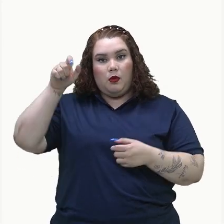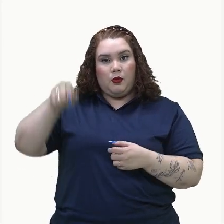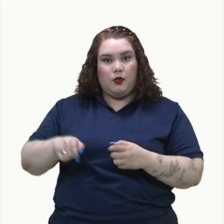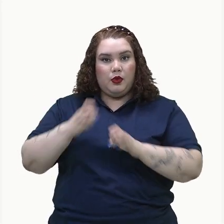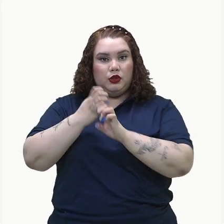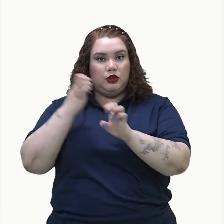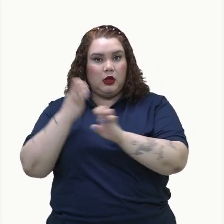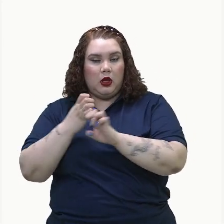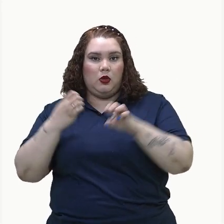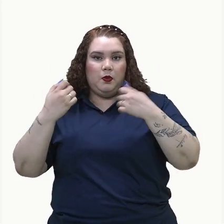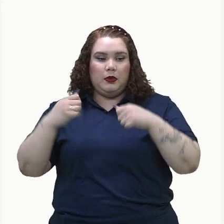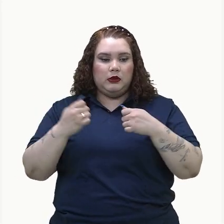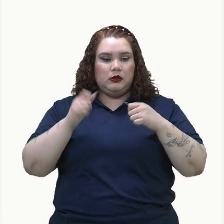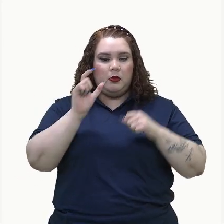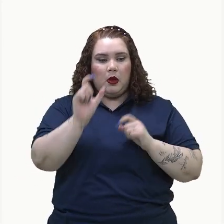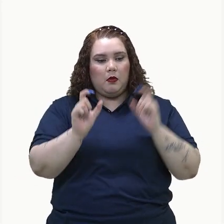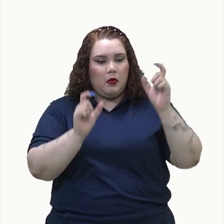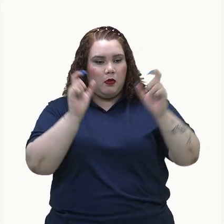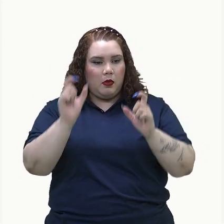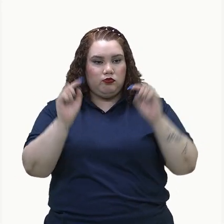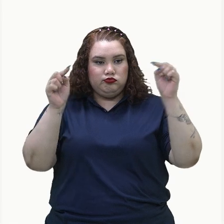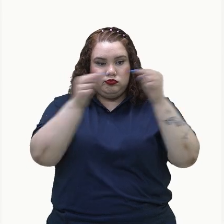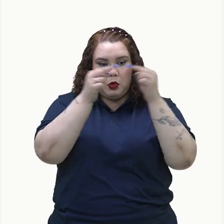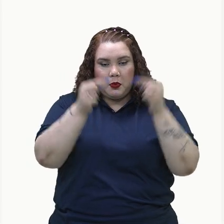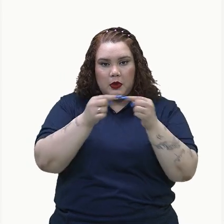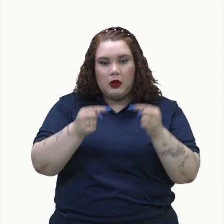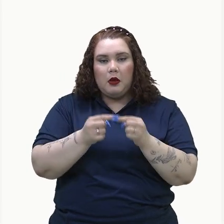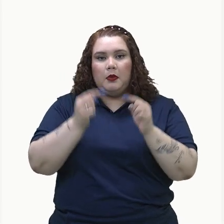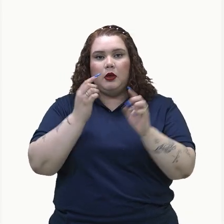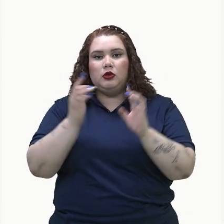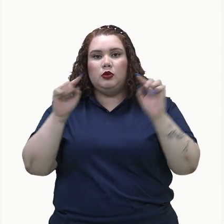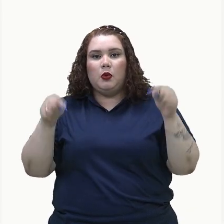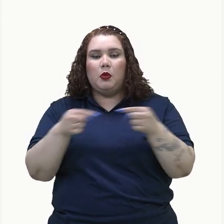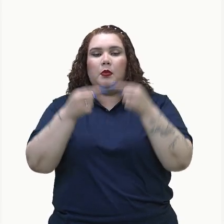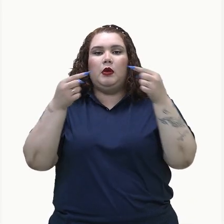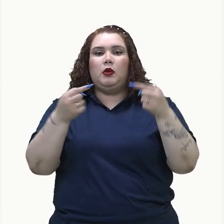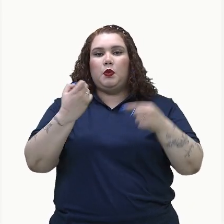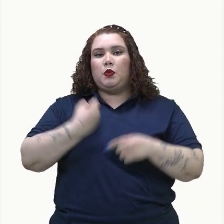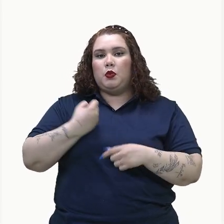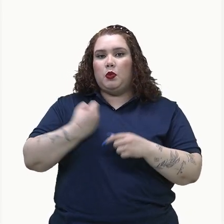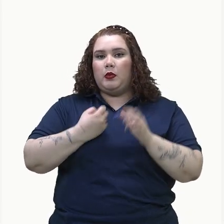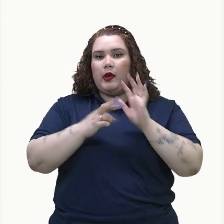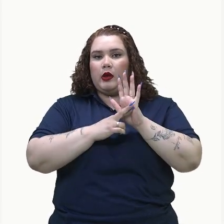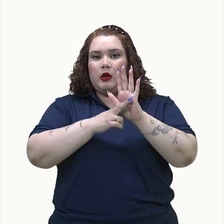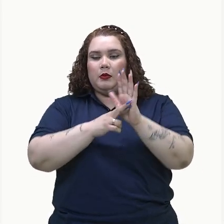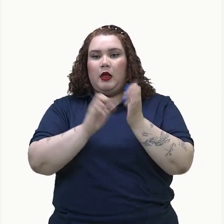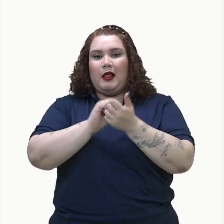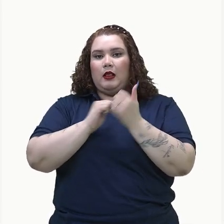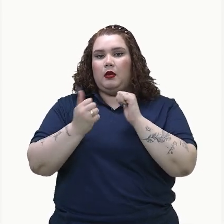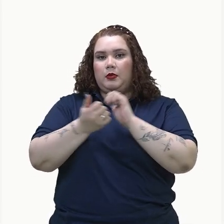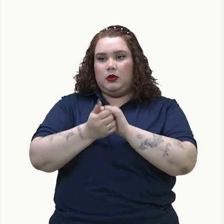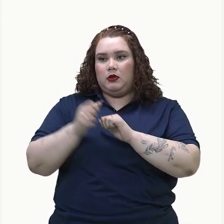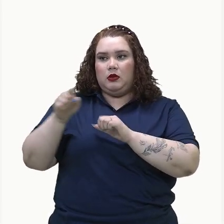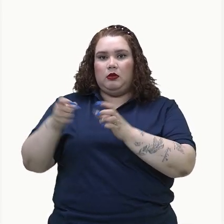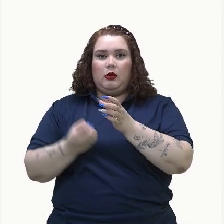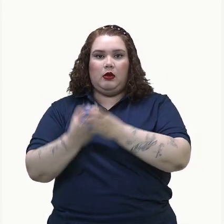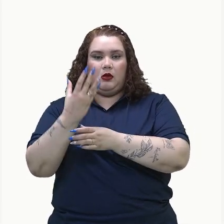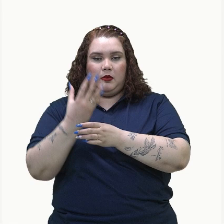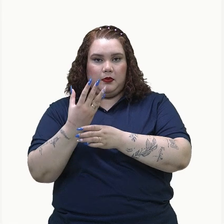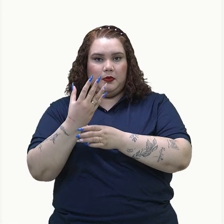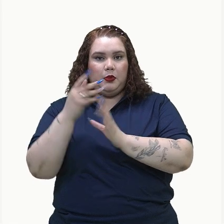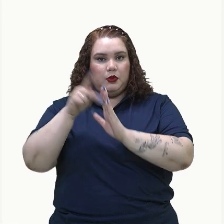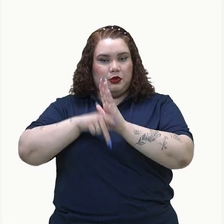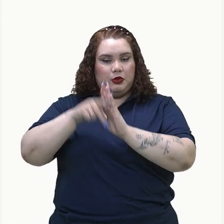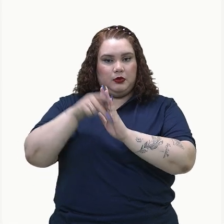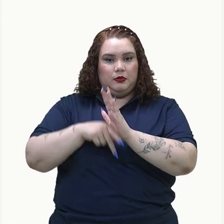conseguir um valor de resistência equivalente que seja adaptado para o circuito que ele está projetando. E o que é